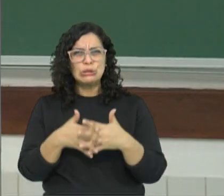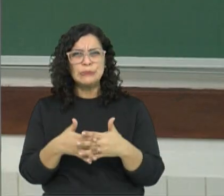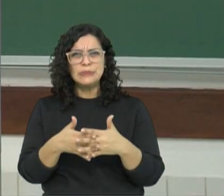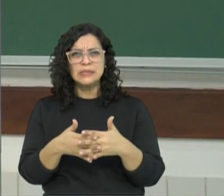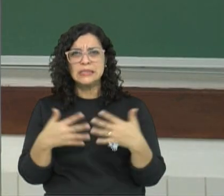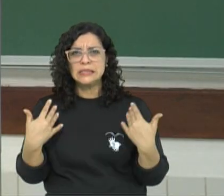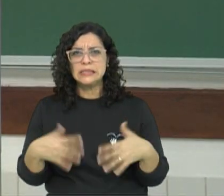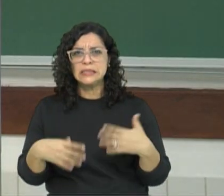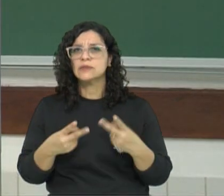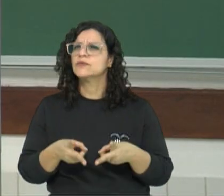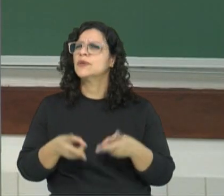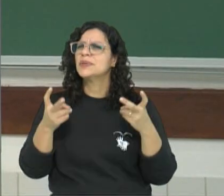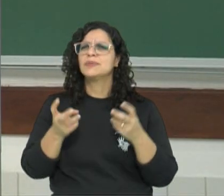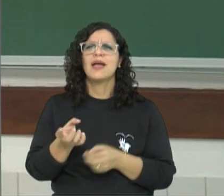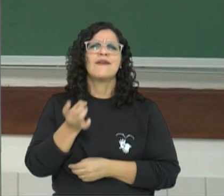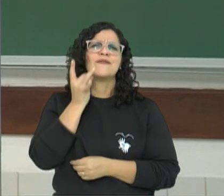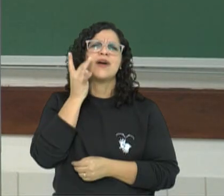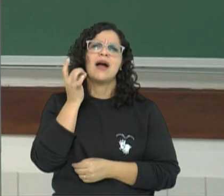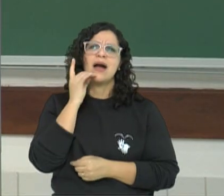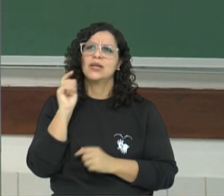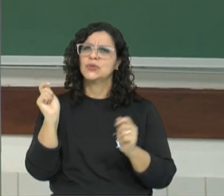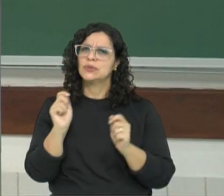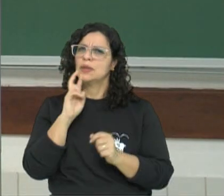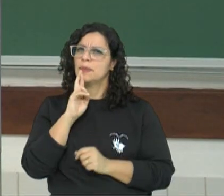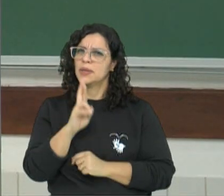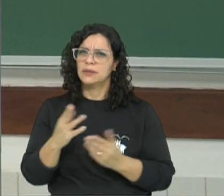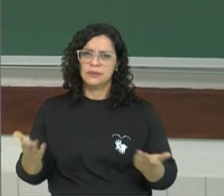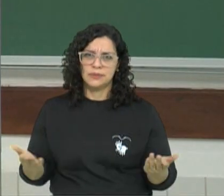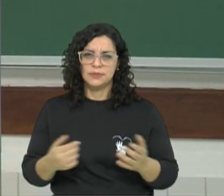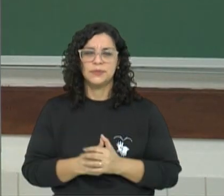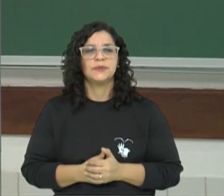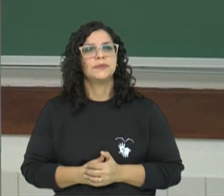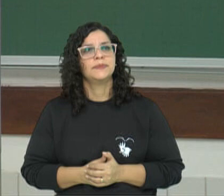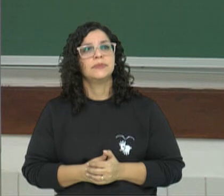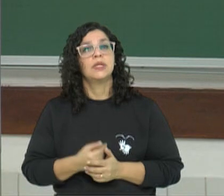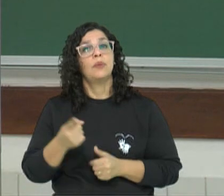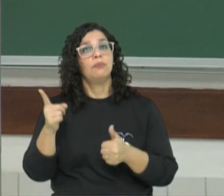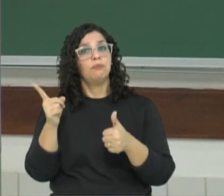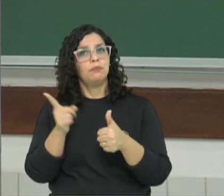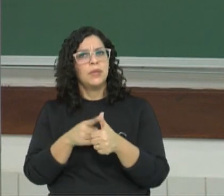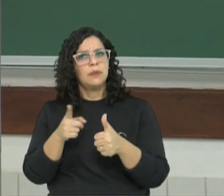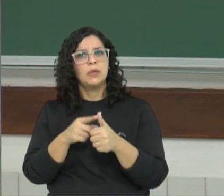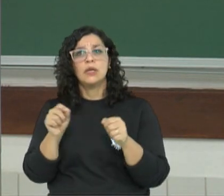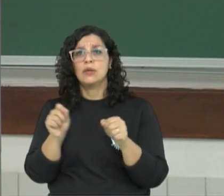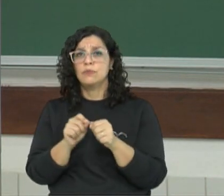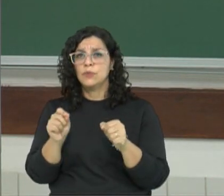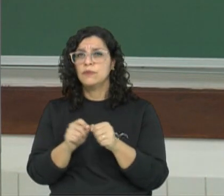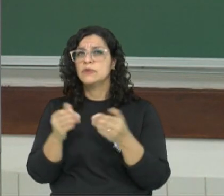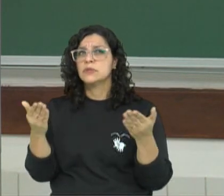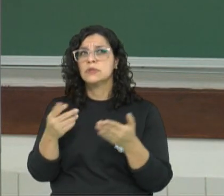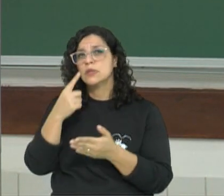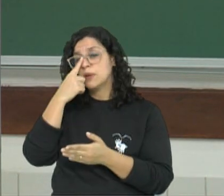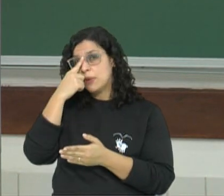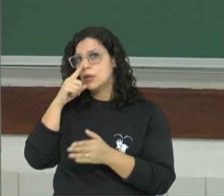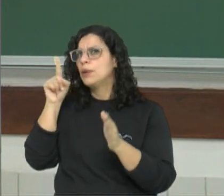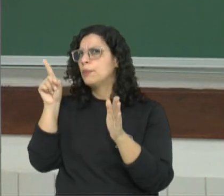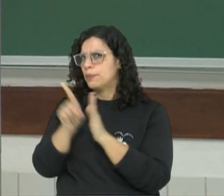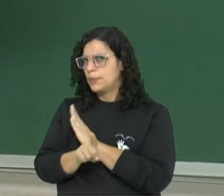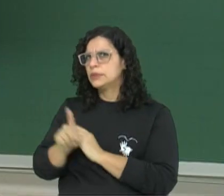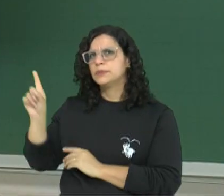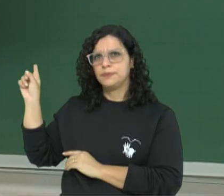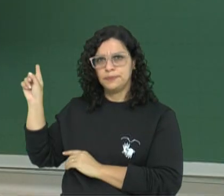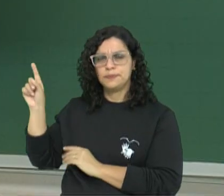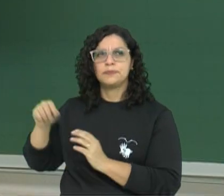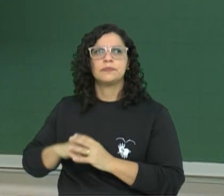Complicou? Você vai perceber que é muito simples essa questão, certo? Primeiro, vamos fazer alguns exercícios